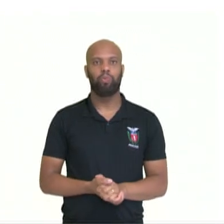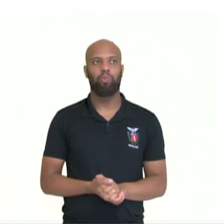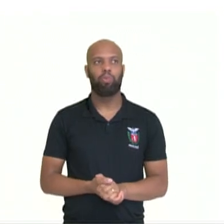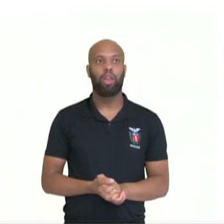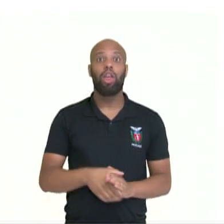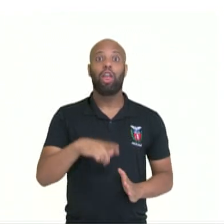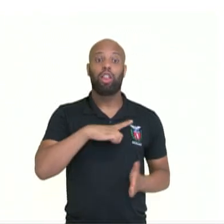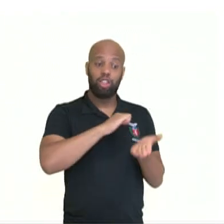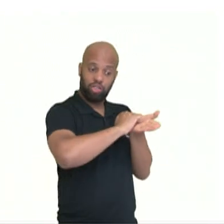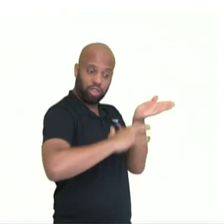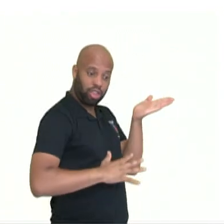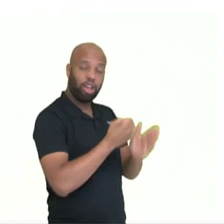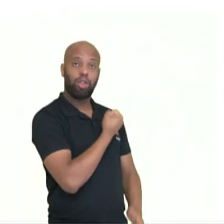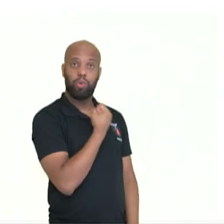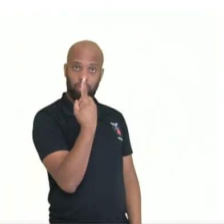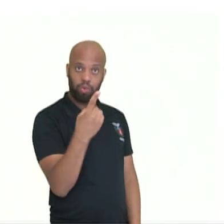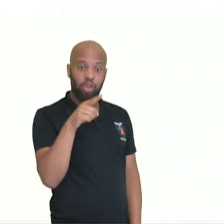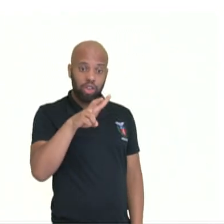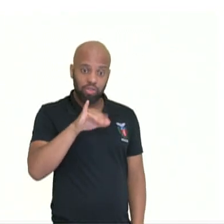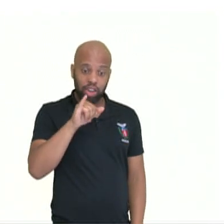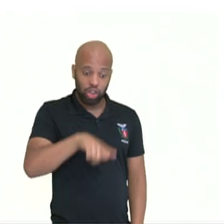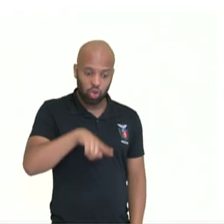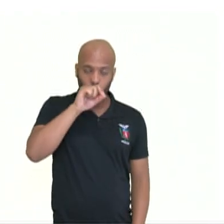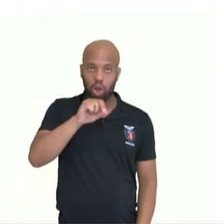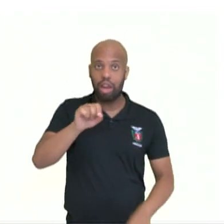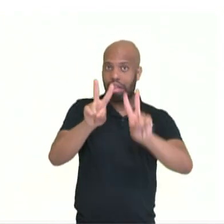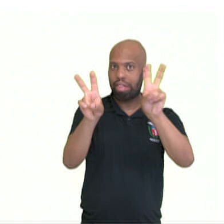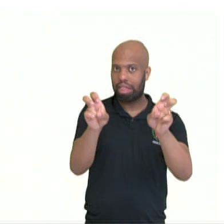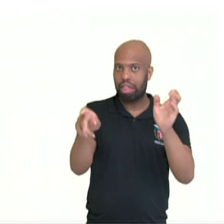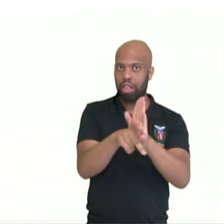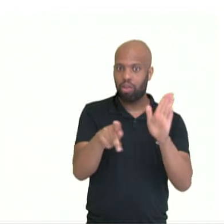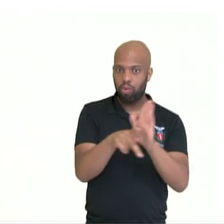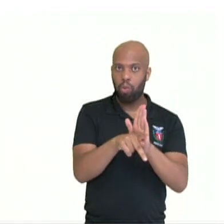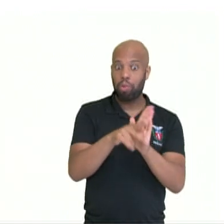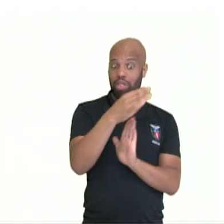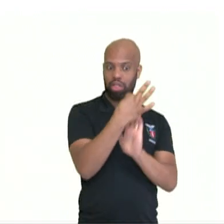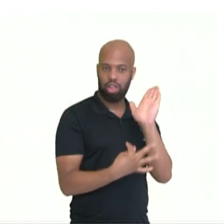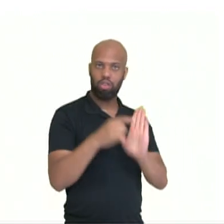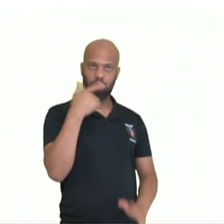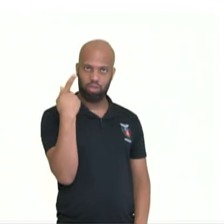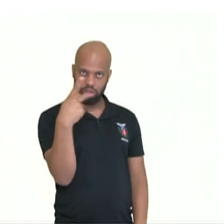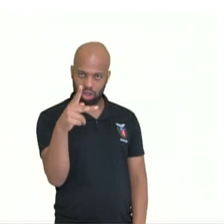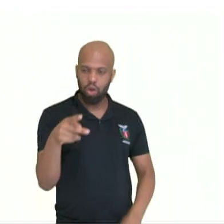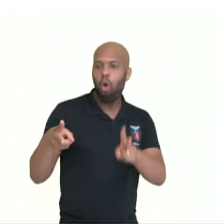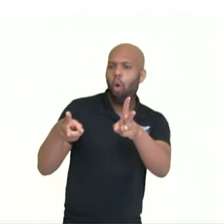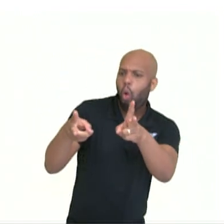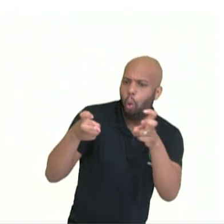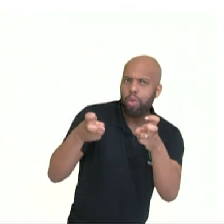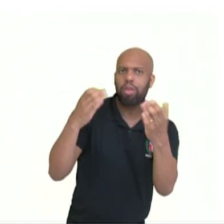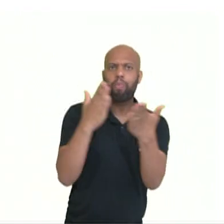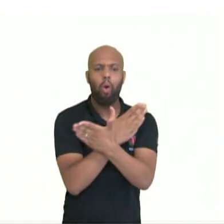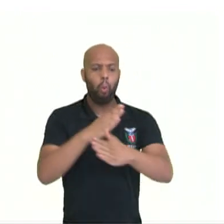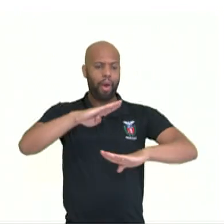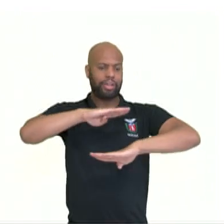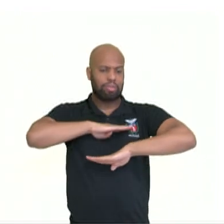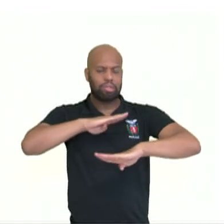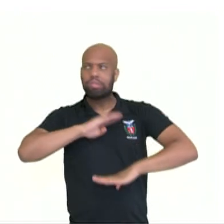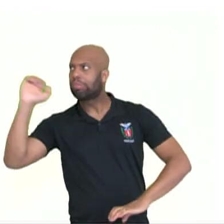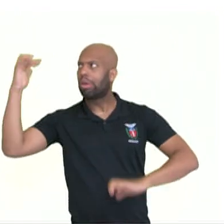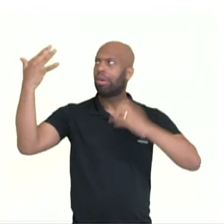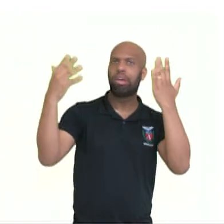circunstâncias, humor crítico, irônico e sarcástico, linha cronológica estabelecida.